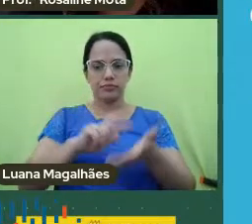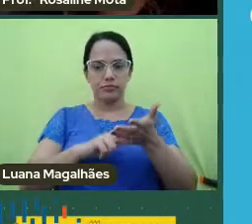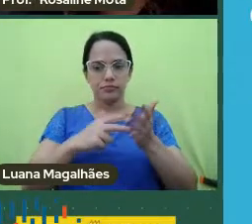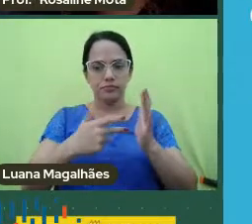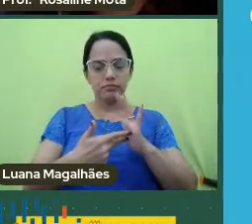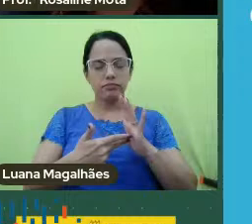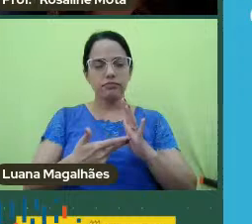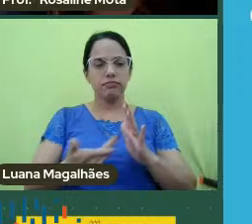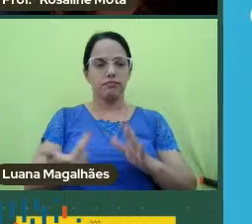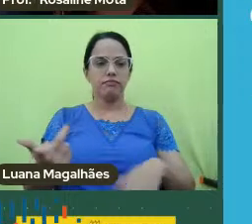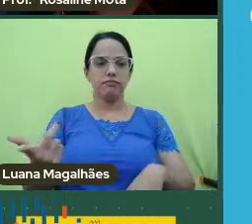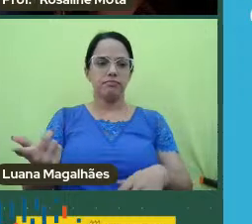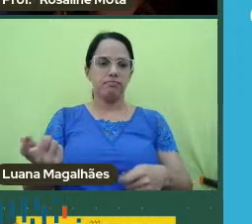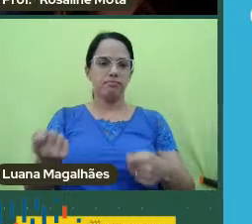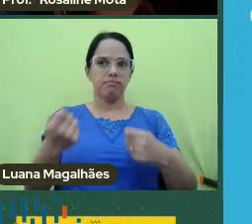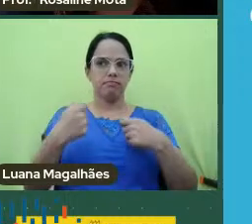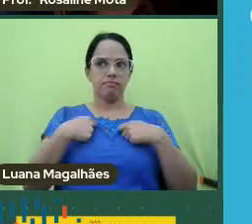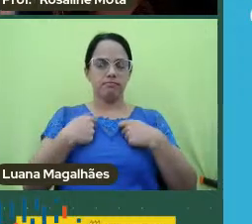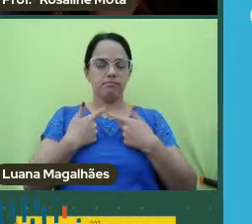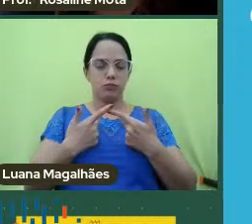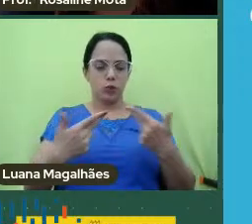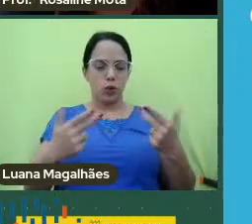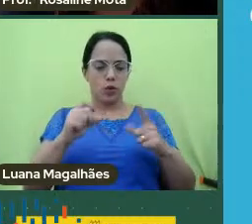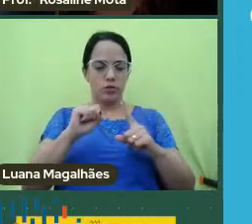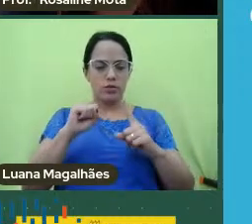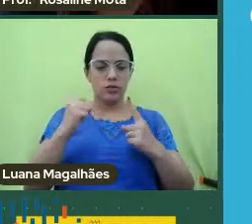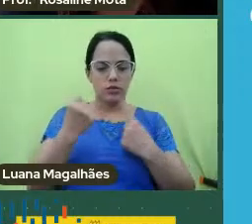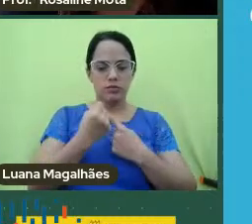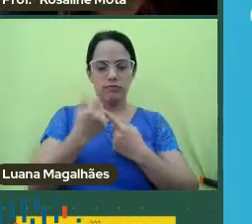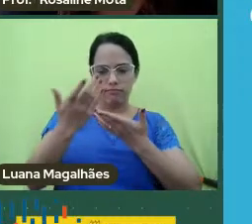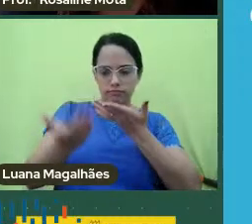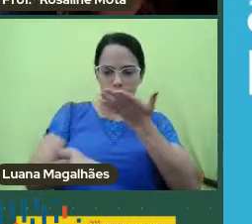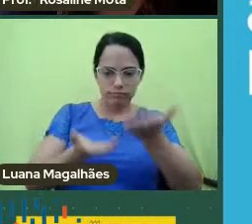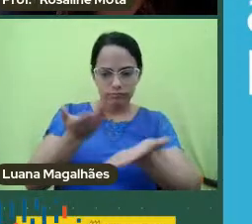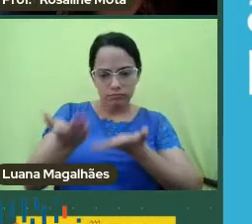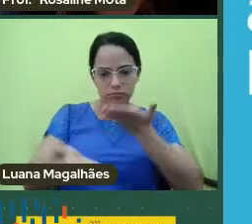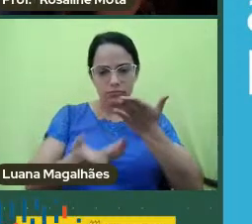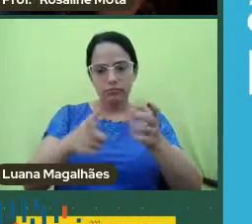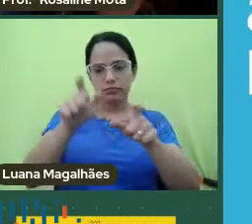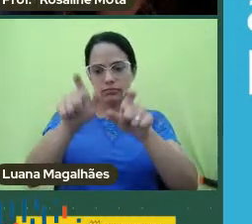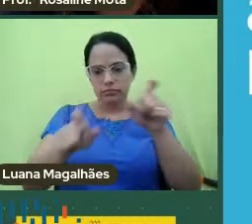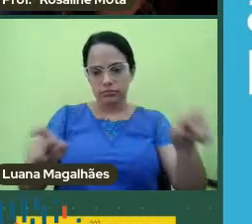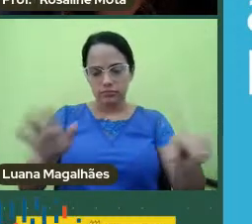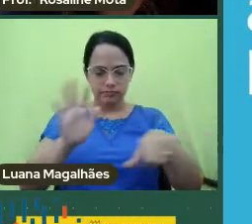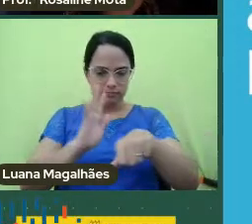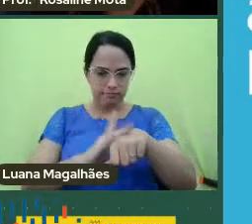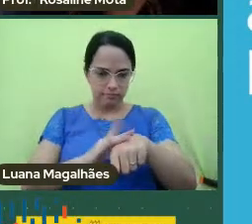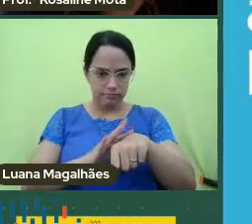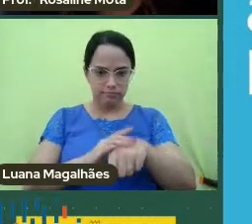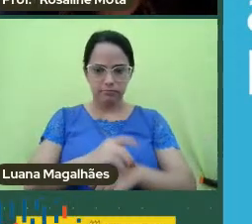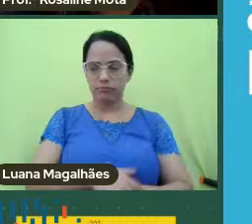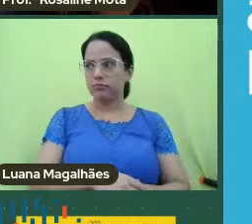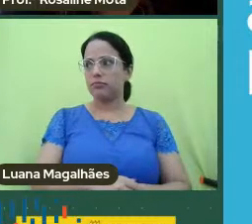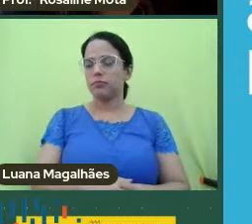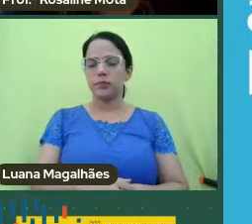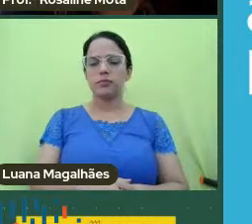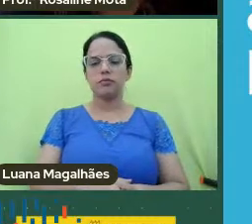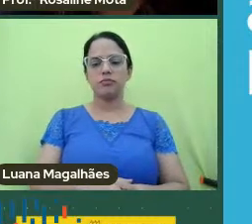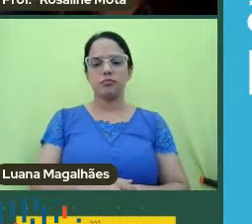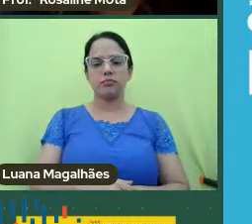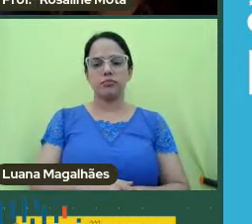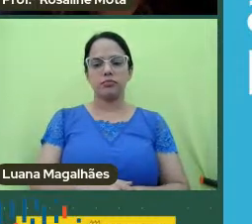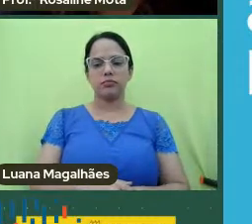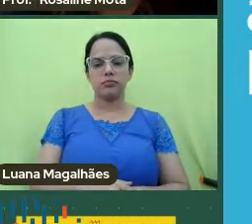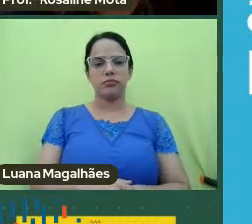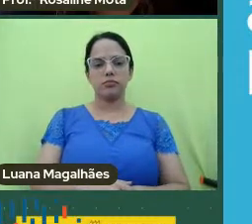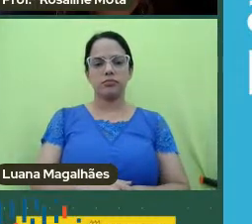retorno social que a gente tem, que é o atendimento lá aos pacientes. Ora, mas a gente tem, dentro